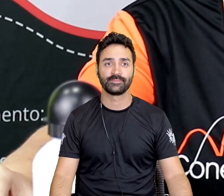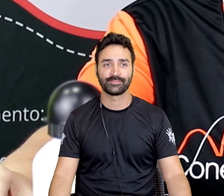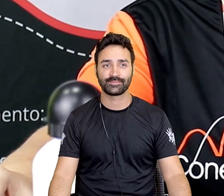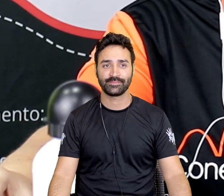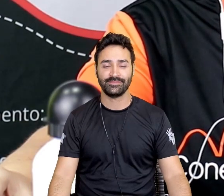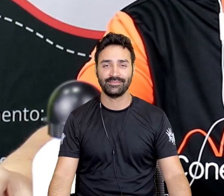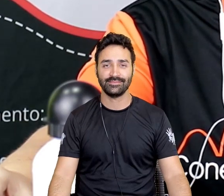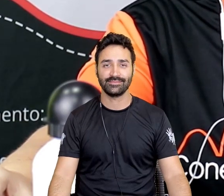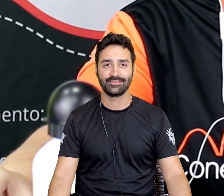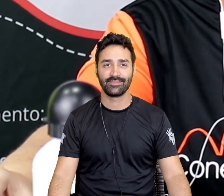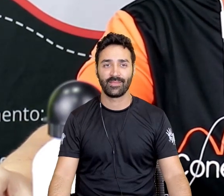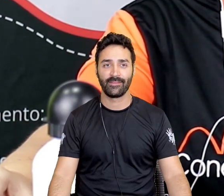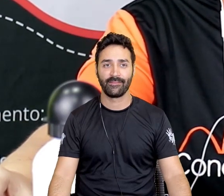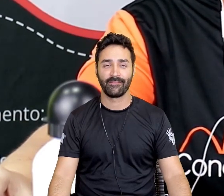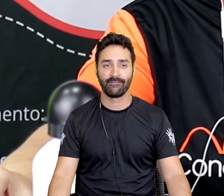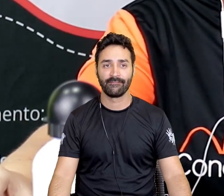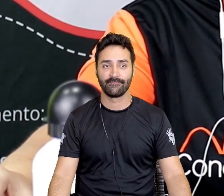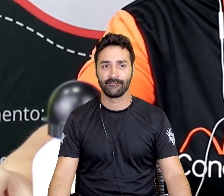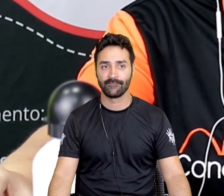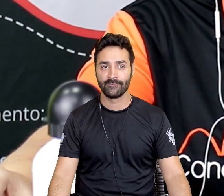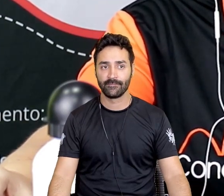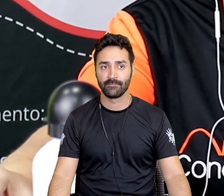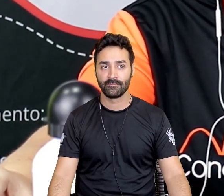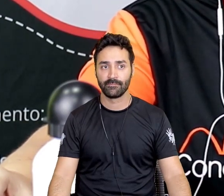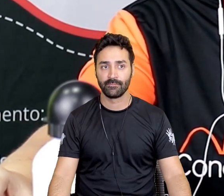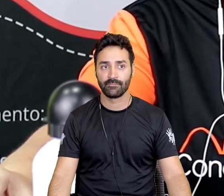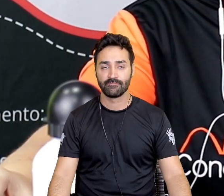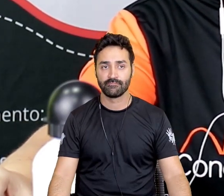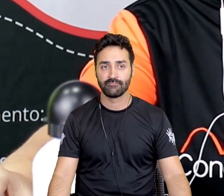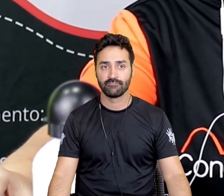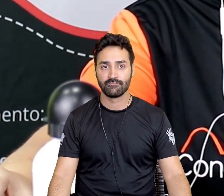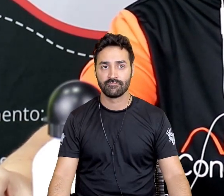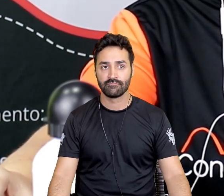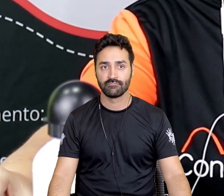Boa noite. Boa noite.